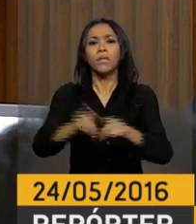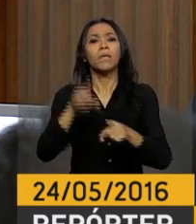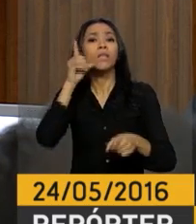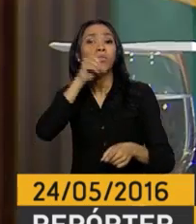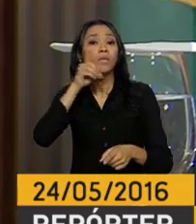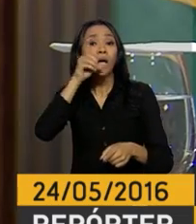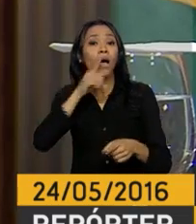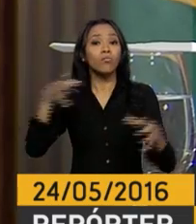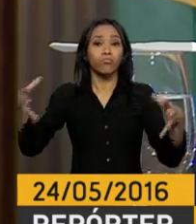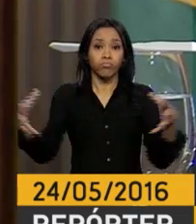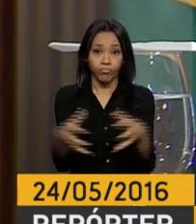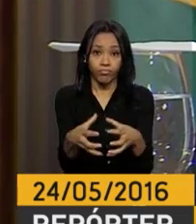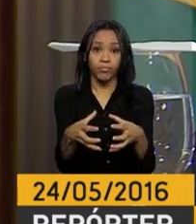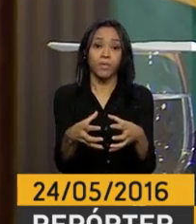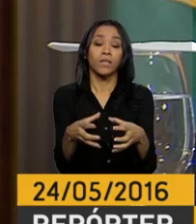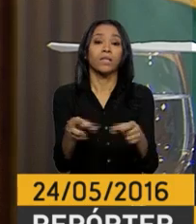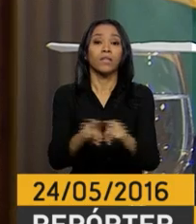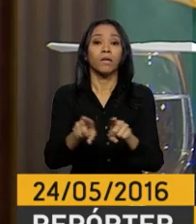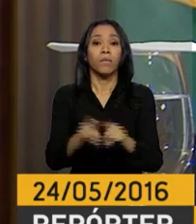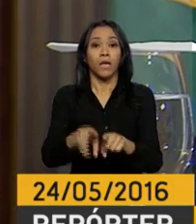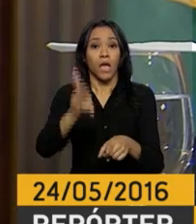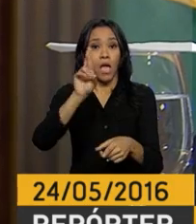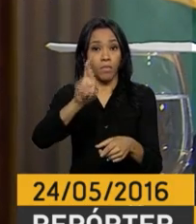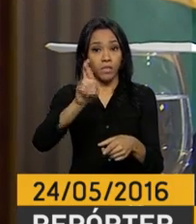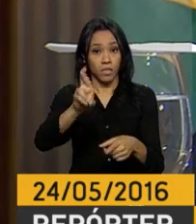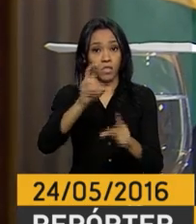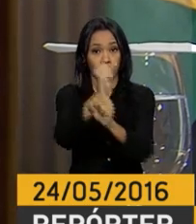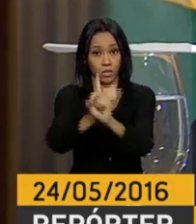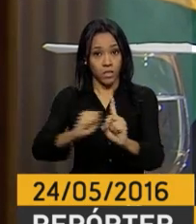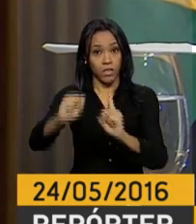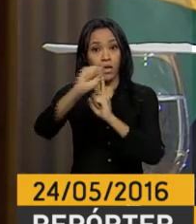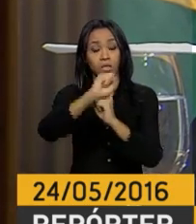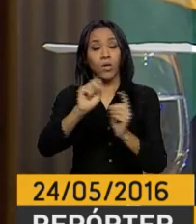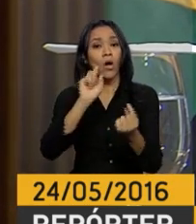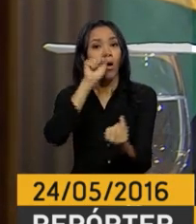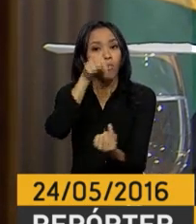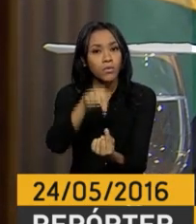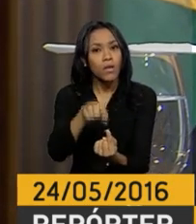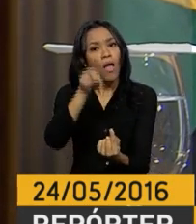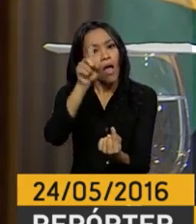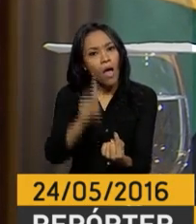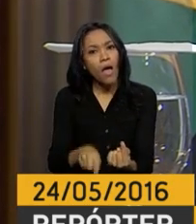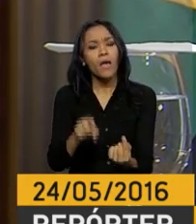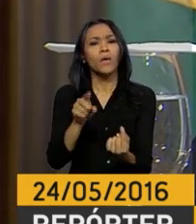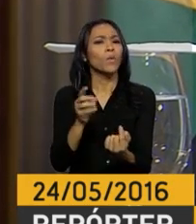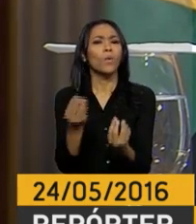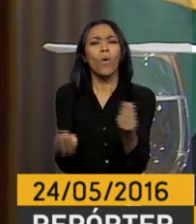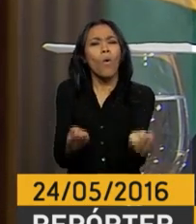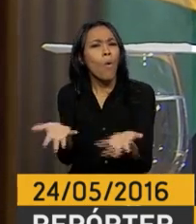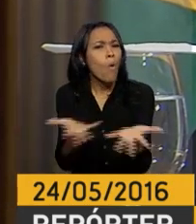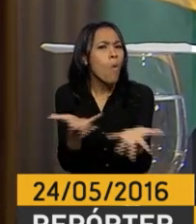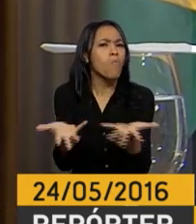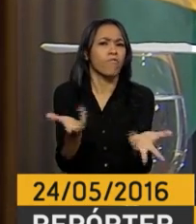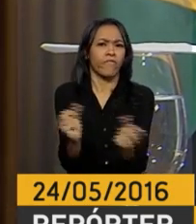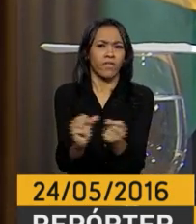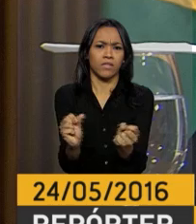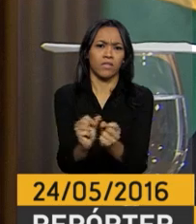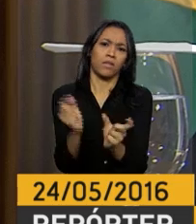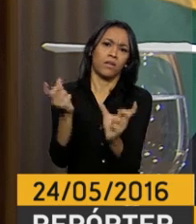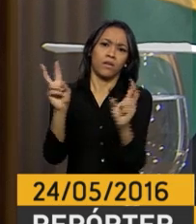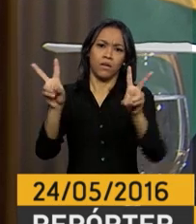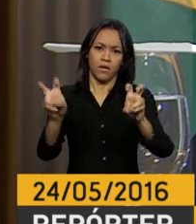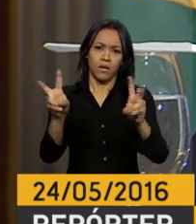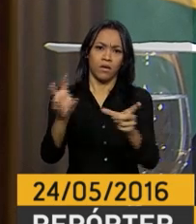Civil, um grupo com representantes da sociedade, para examinarmos o que é possível fazer com a Previdência